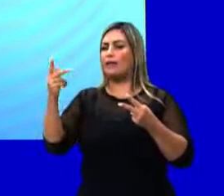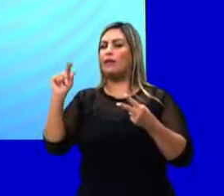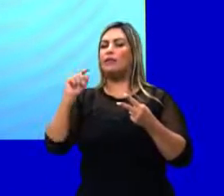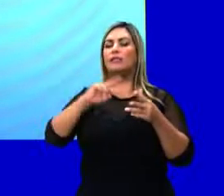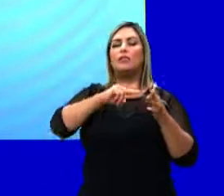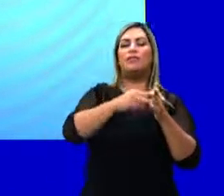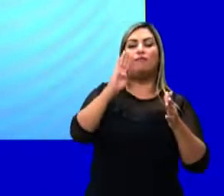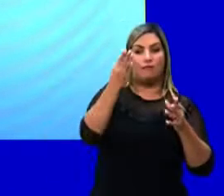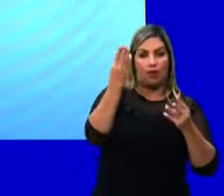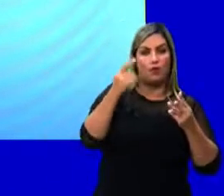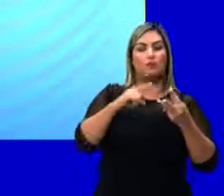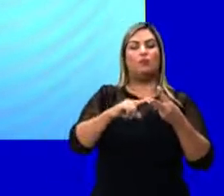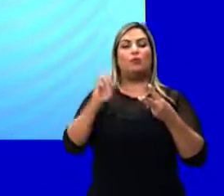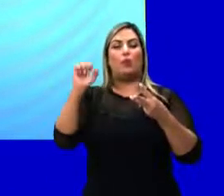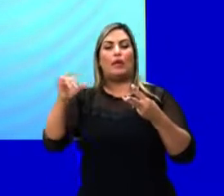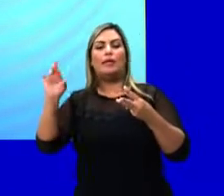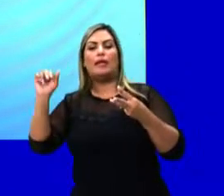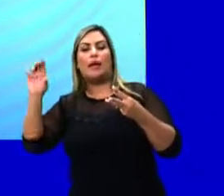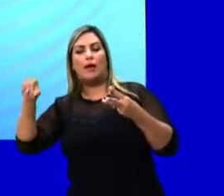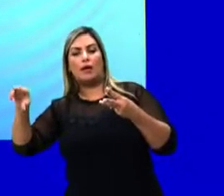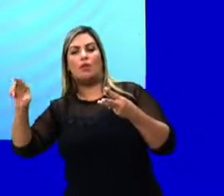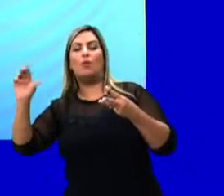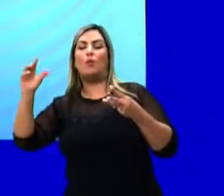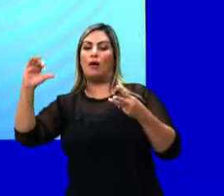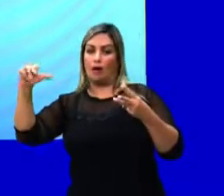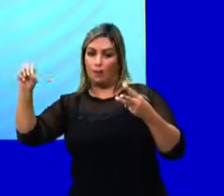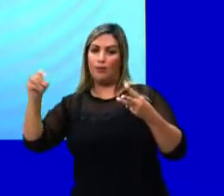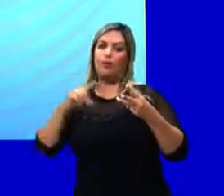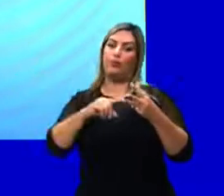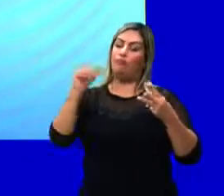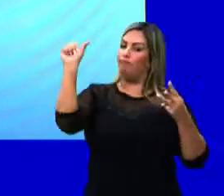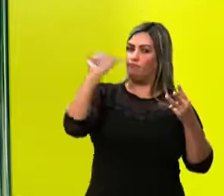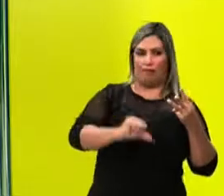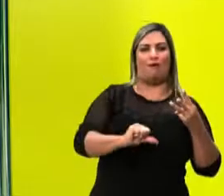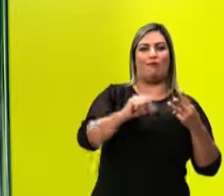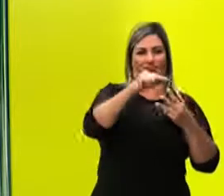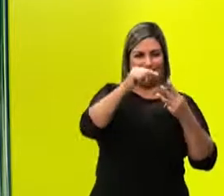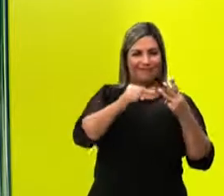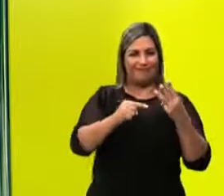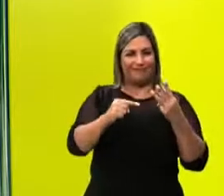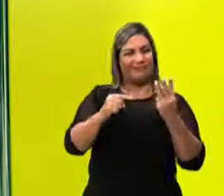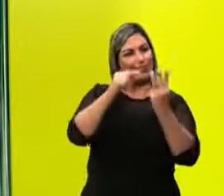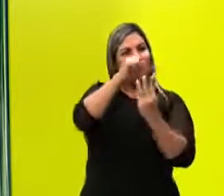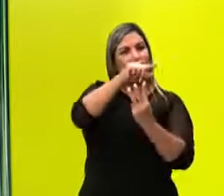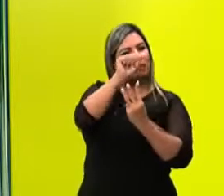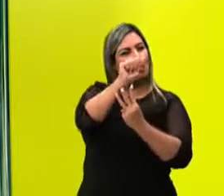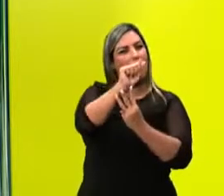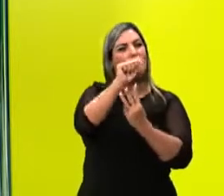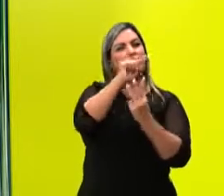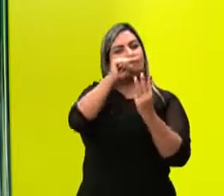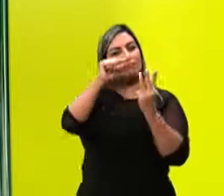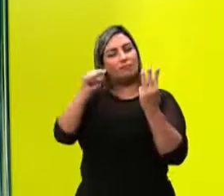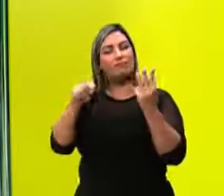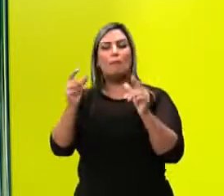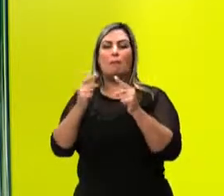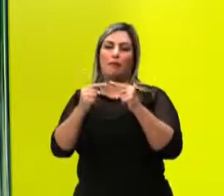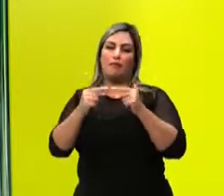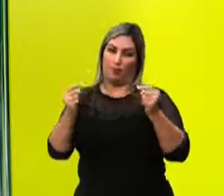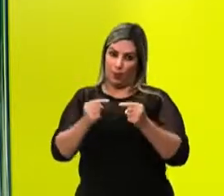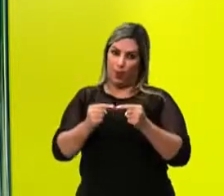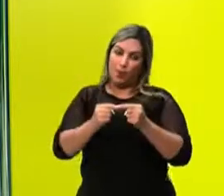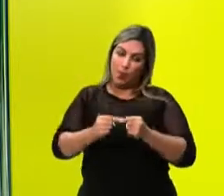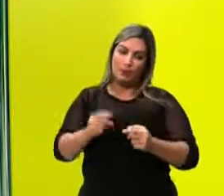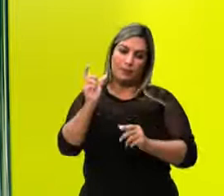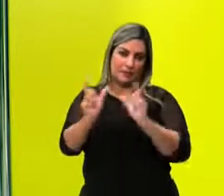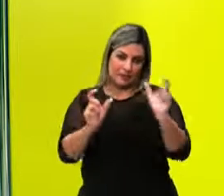falso e entraram pelo cano, deram-se mal. Percebam? É isso que a gente precisa observar, analisar